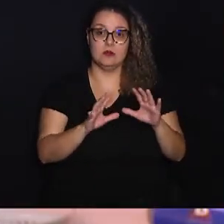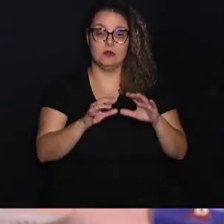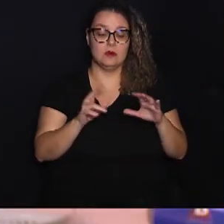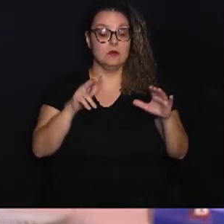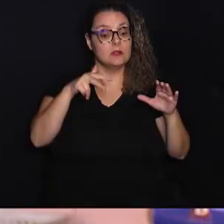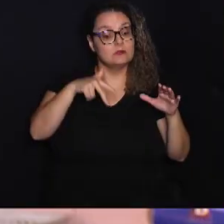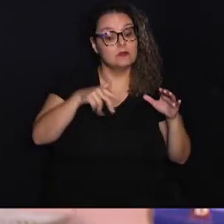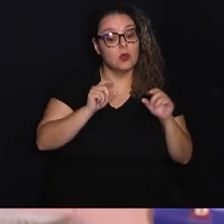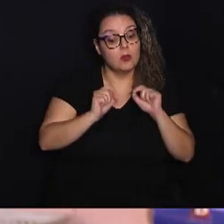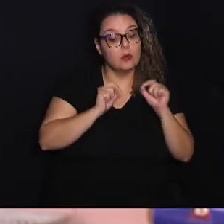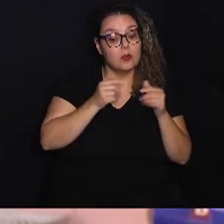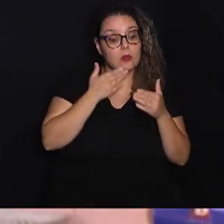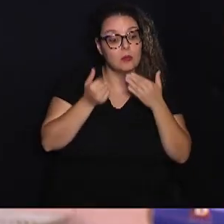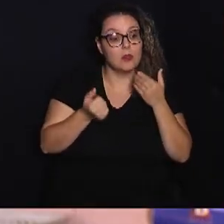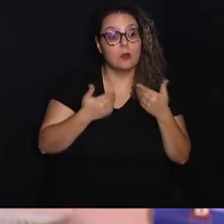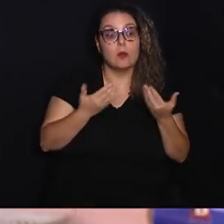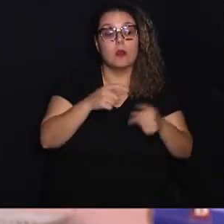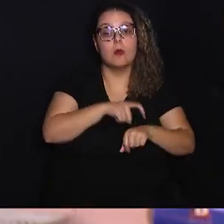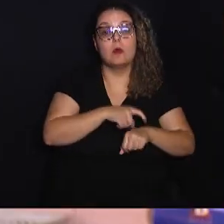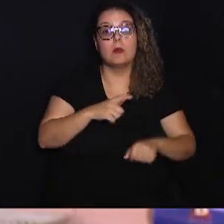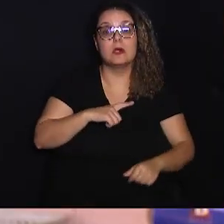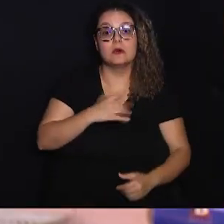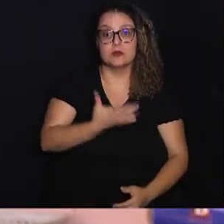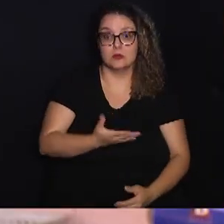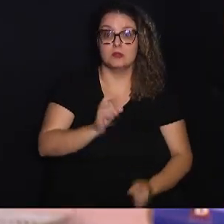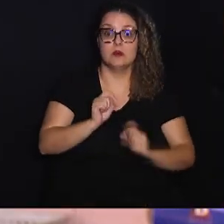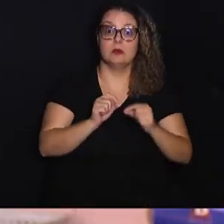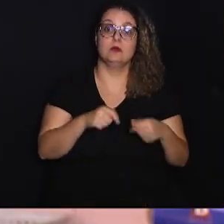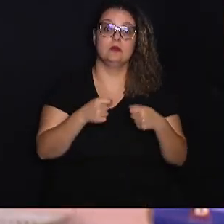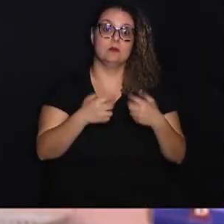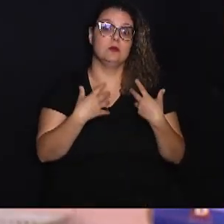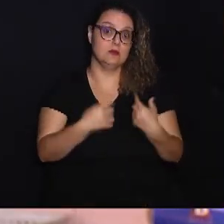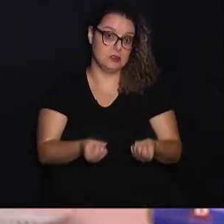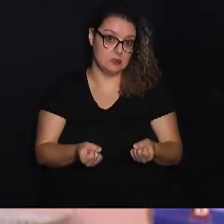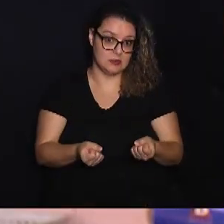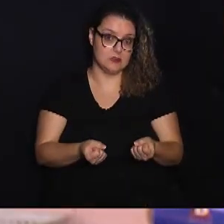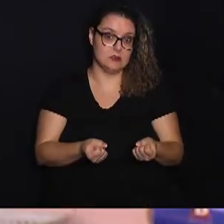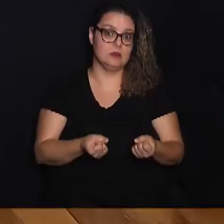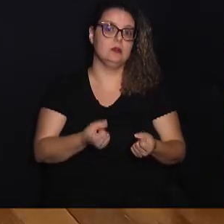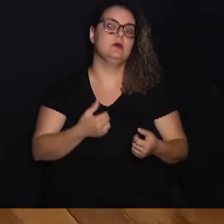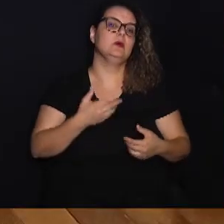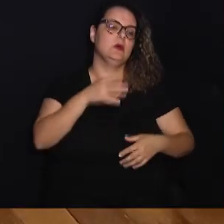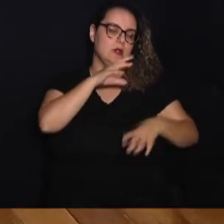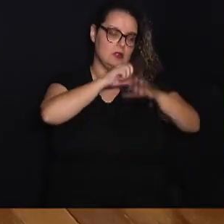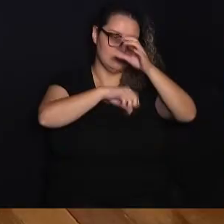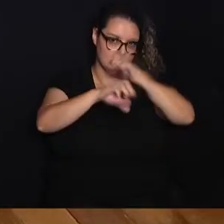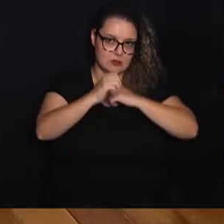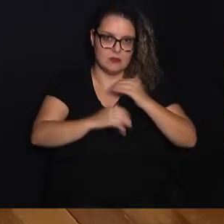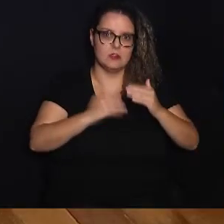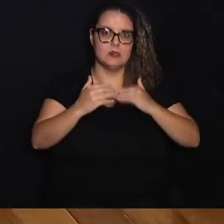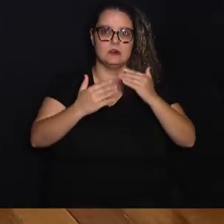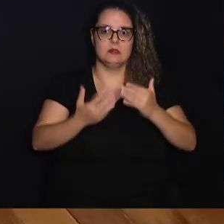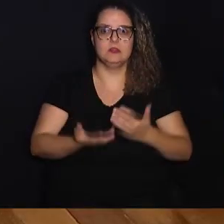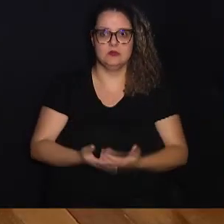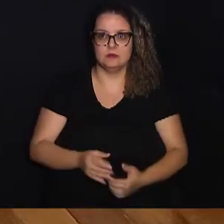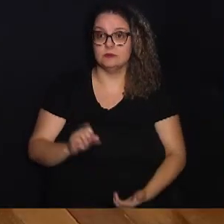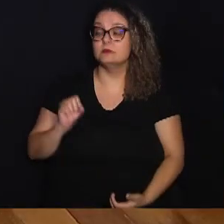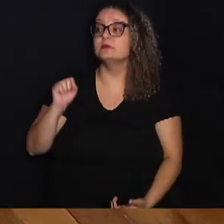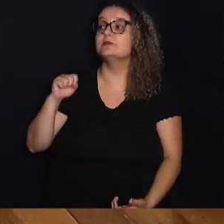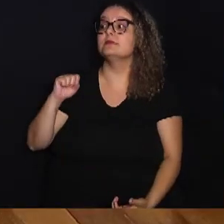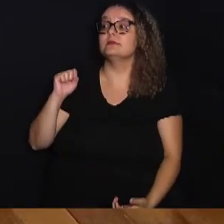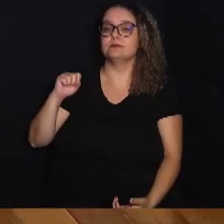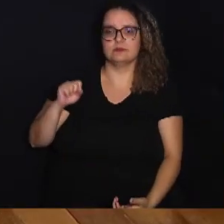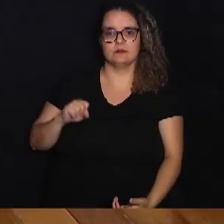é o momento que ela está agora, o que ela está precisando receber. E aí ela vai aprendendo e desenvolvendo. Então, assim, é uma